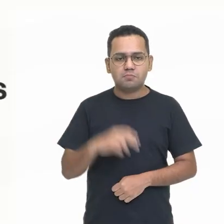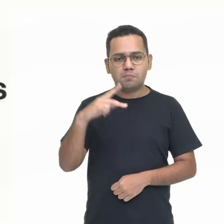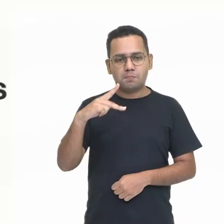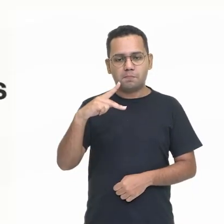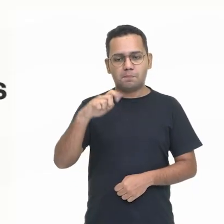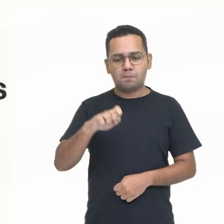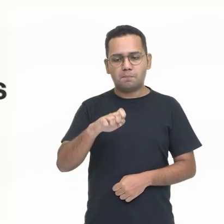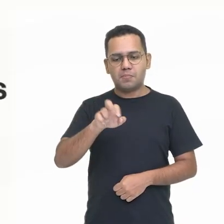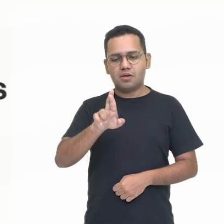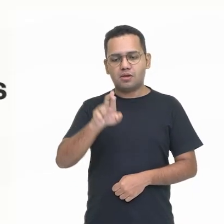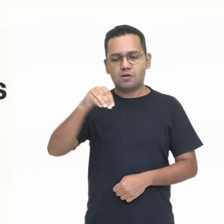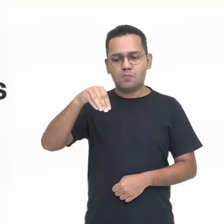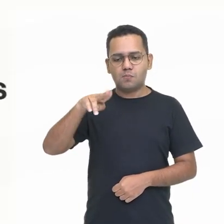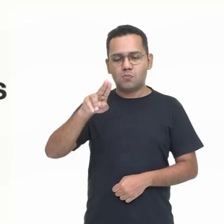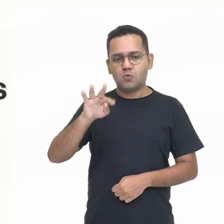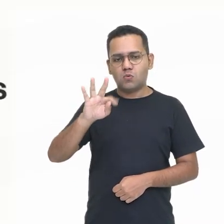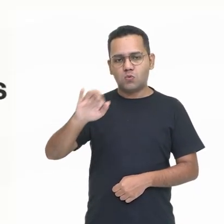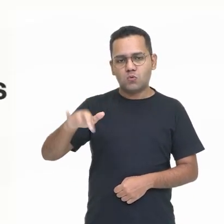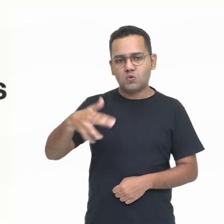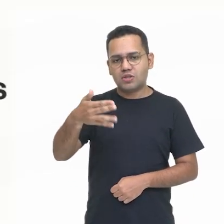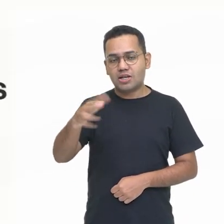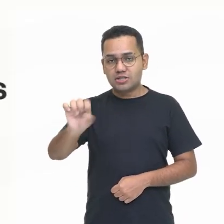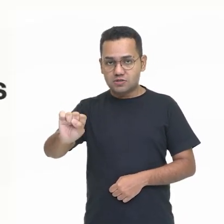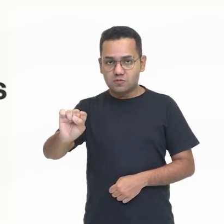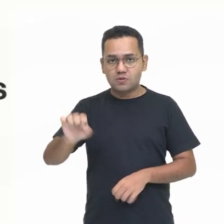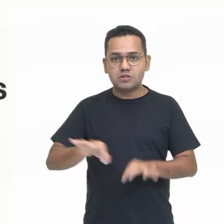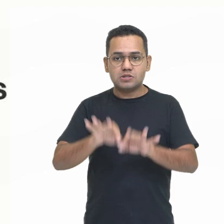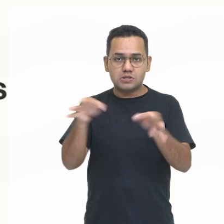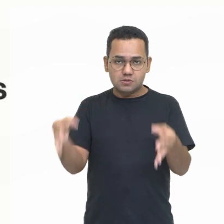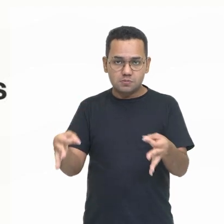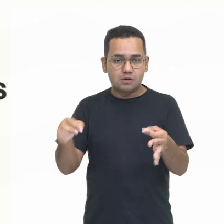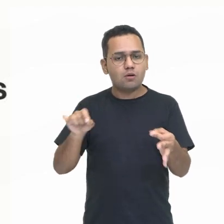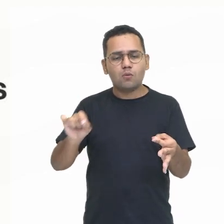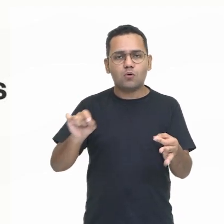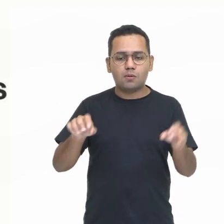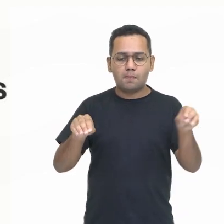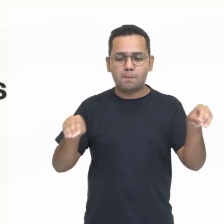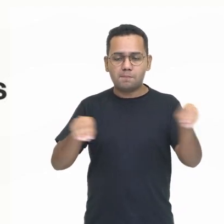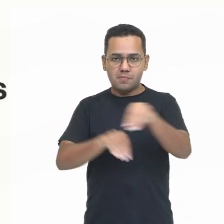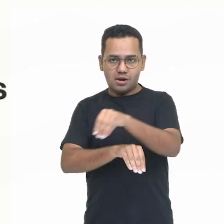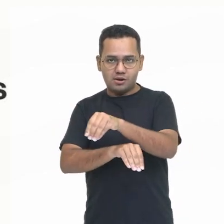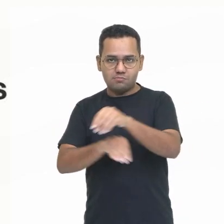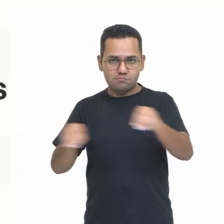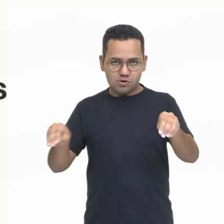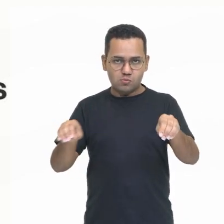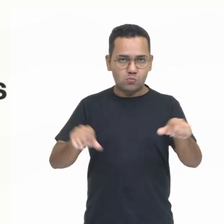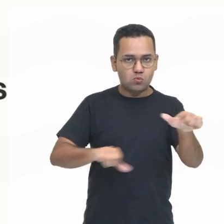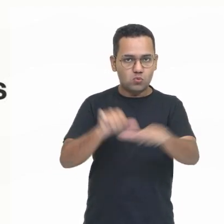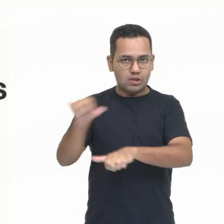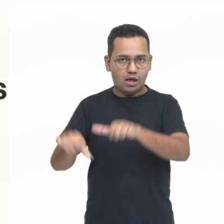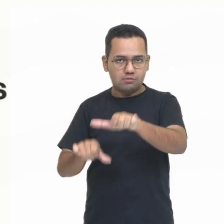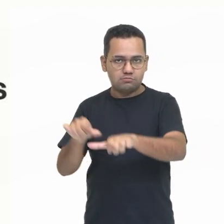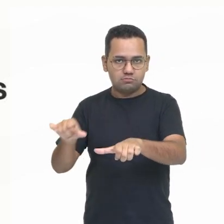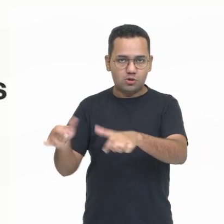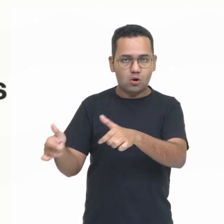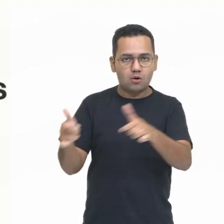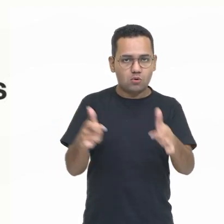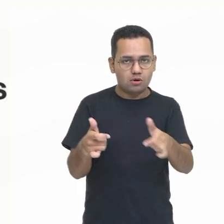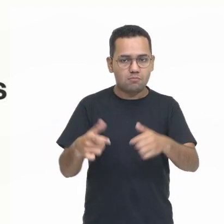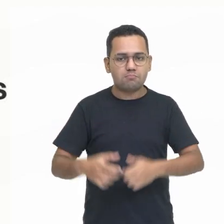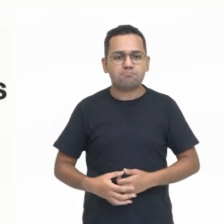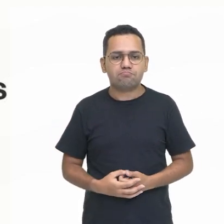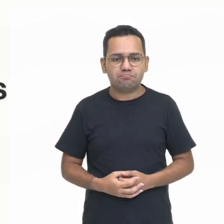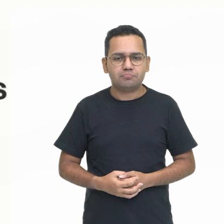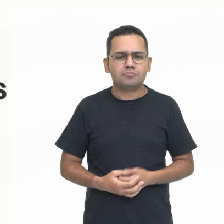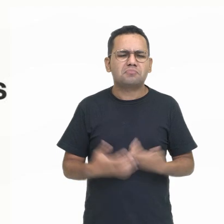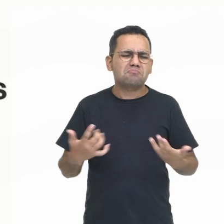simples foi um dos temas que nós vimos. Permutar é o sinônimo de trocar.